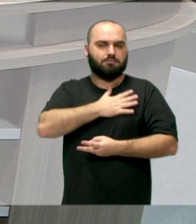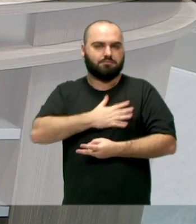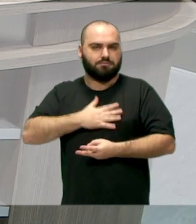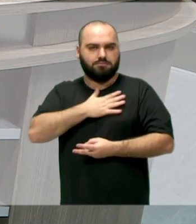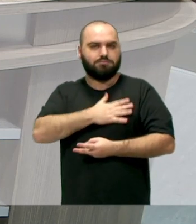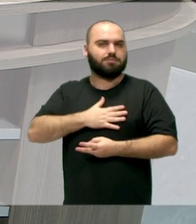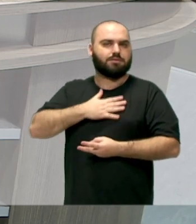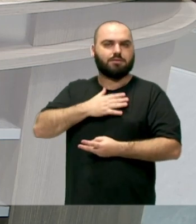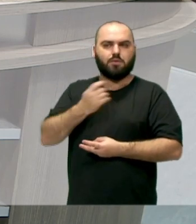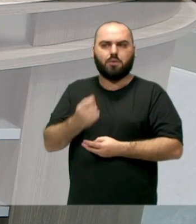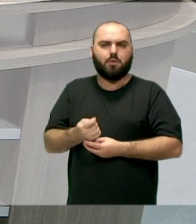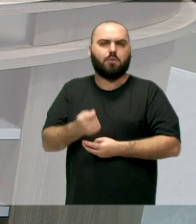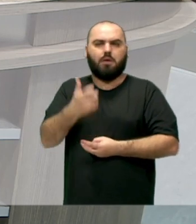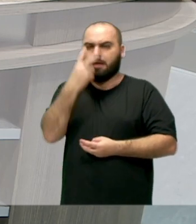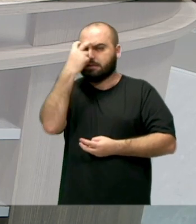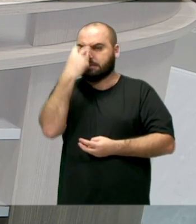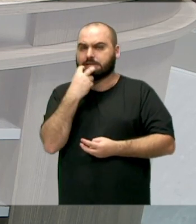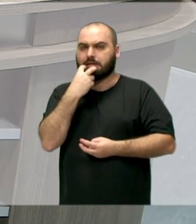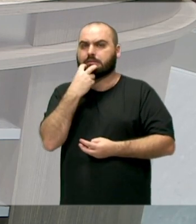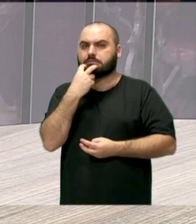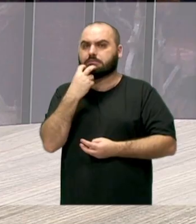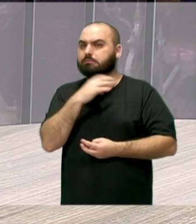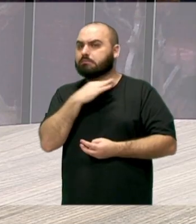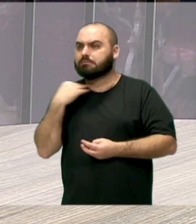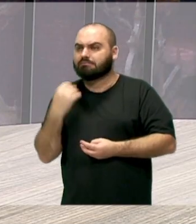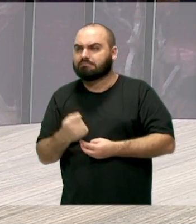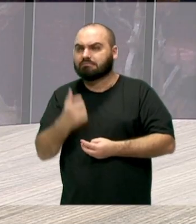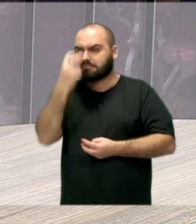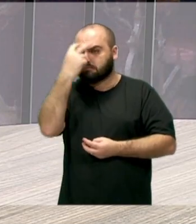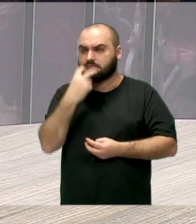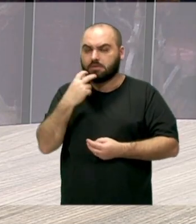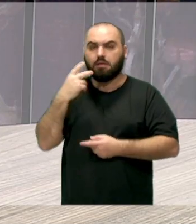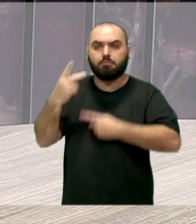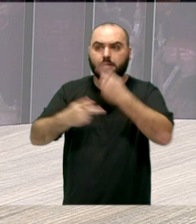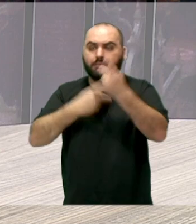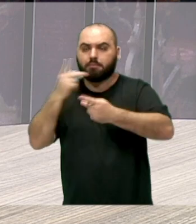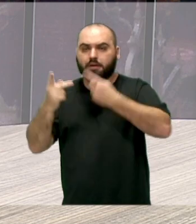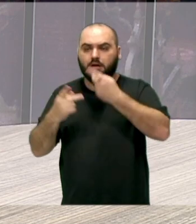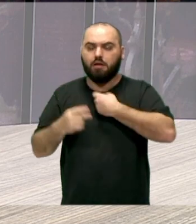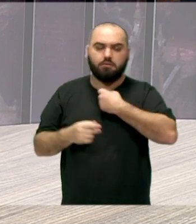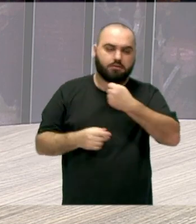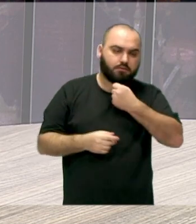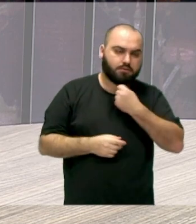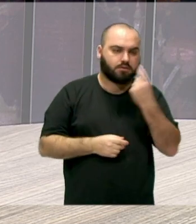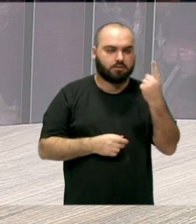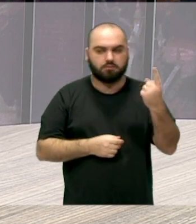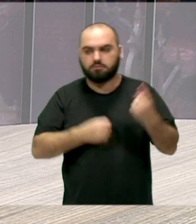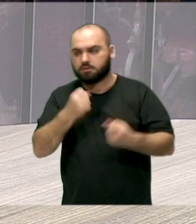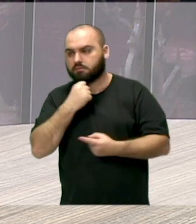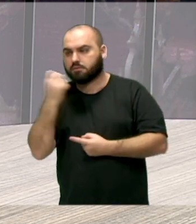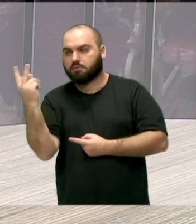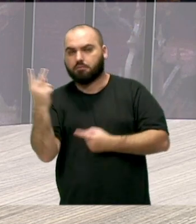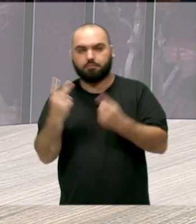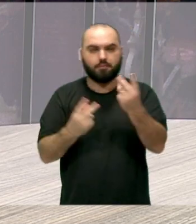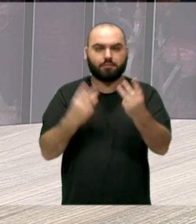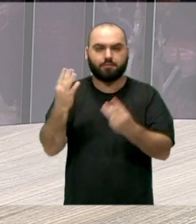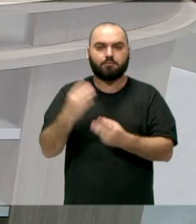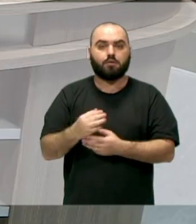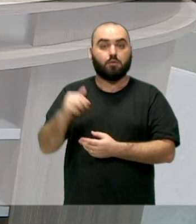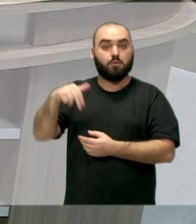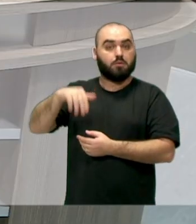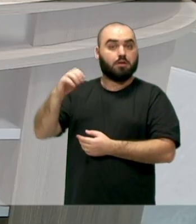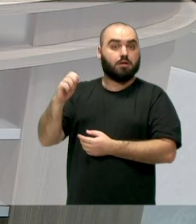quase cego, sabe? Muitas coisas assim. E daí eu entrevistei entrevistei outro, o Nene era